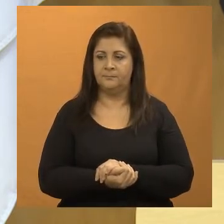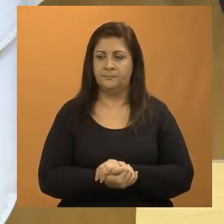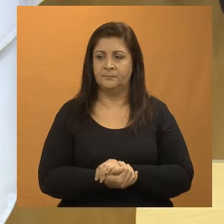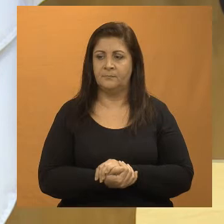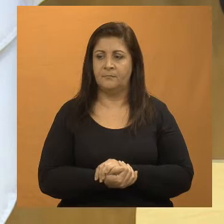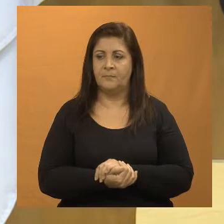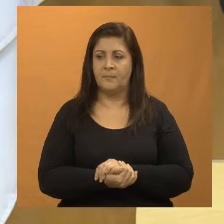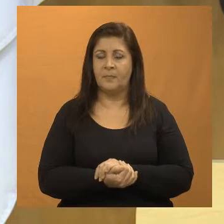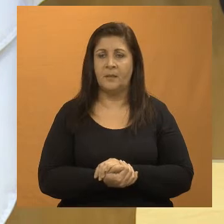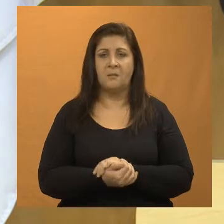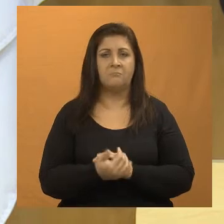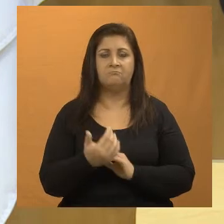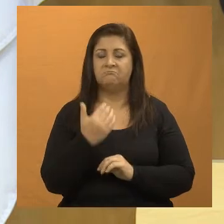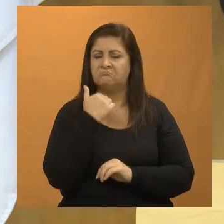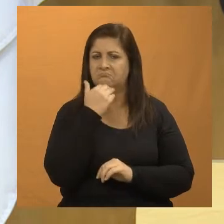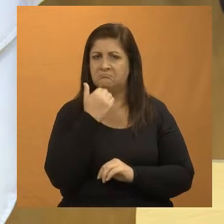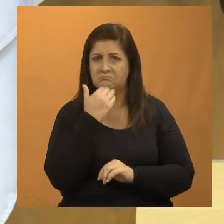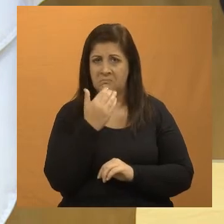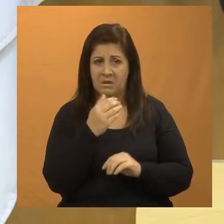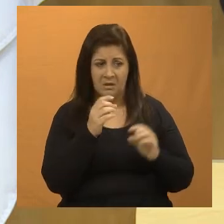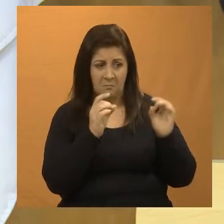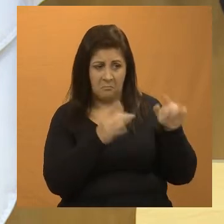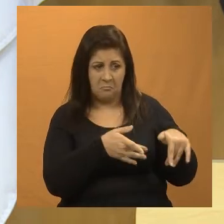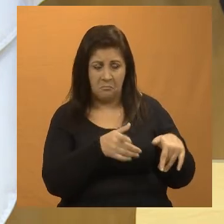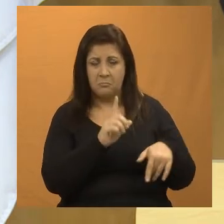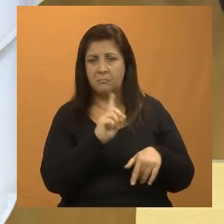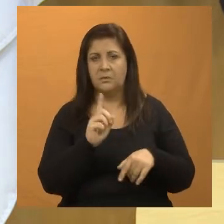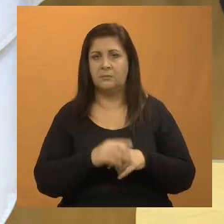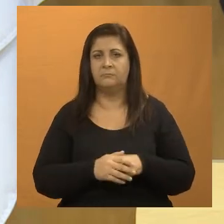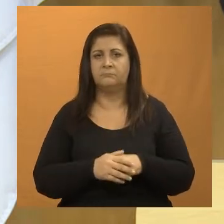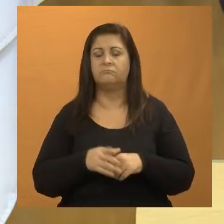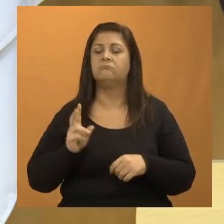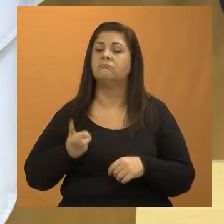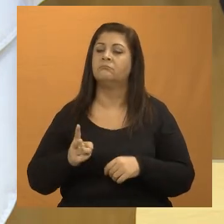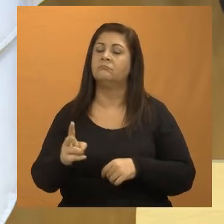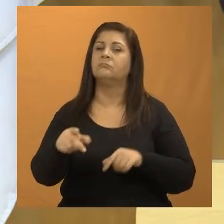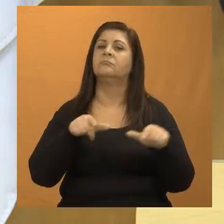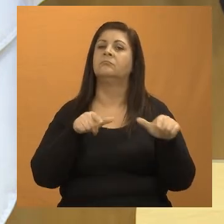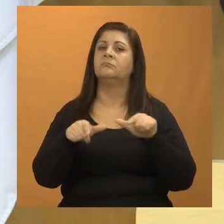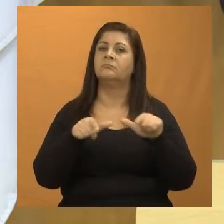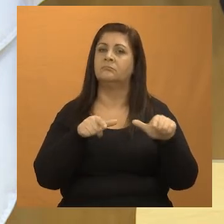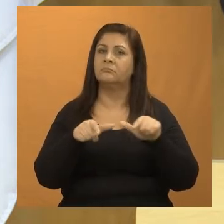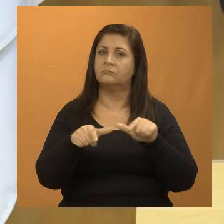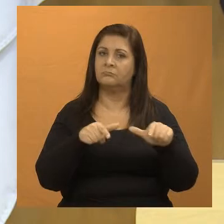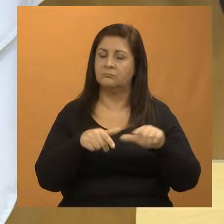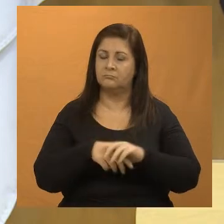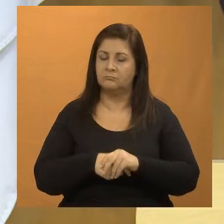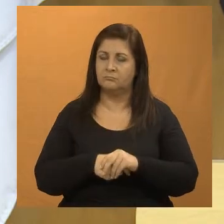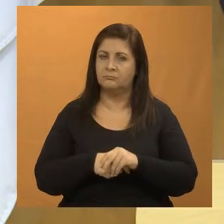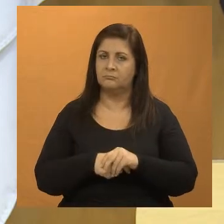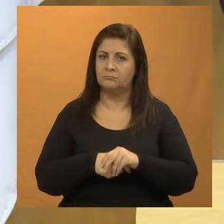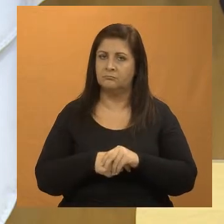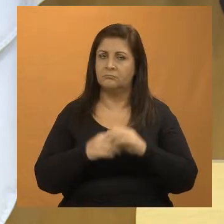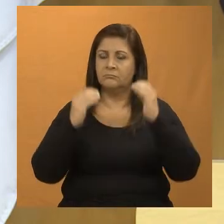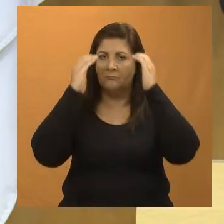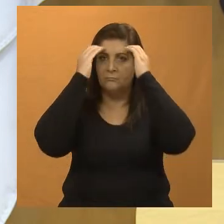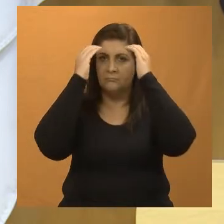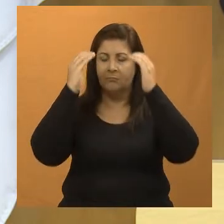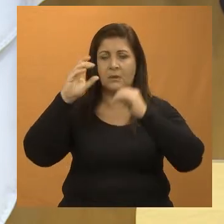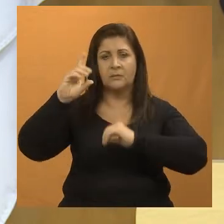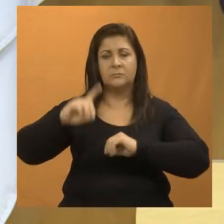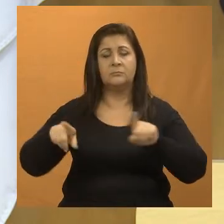não tem nada abandonado, continuamos seguindo o fluxo de trabalho determinado pela diretoria e